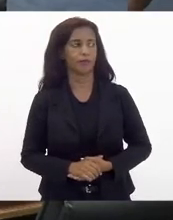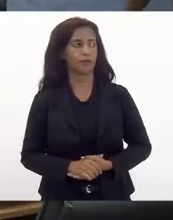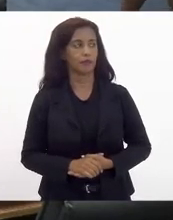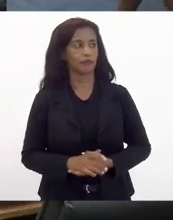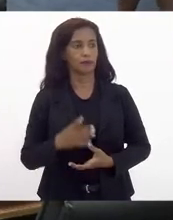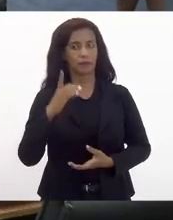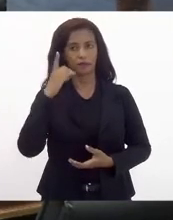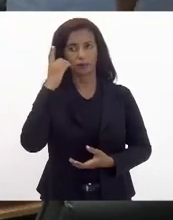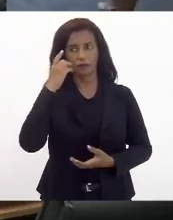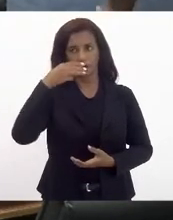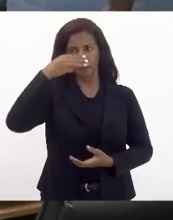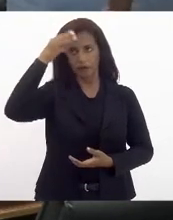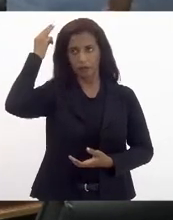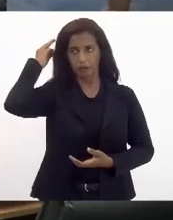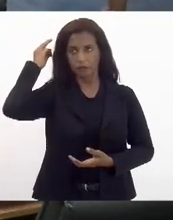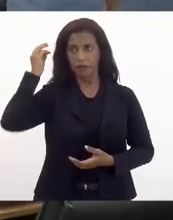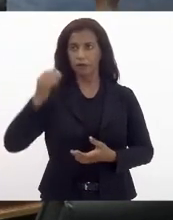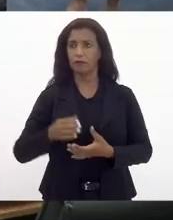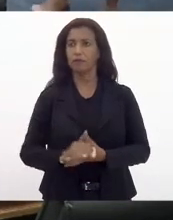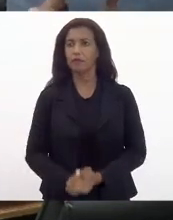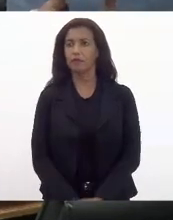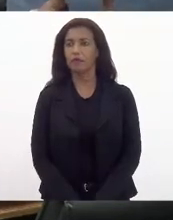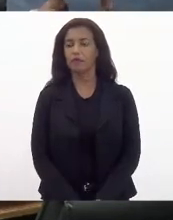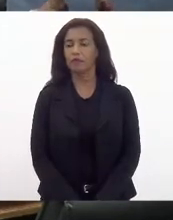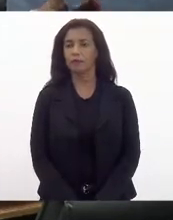o deputado Márcio Pacheco